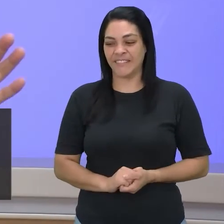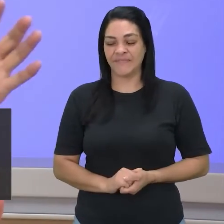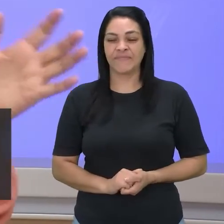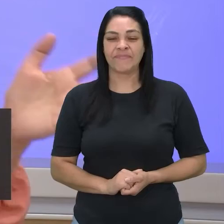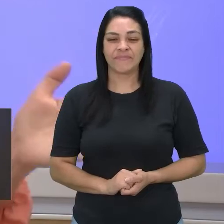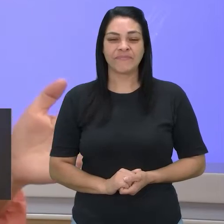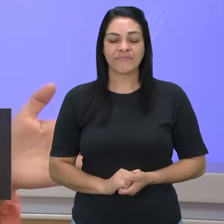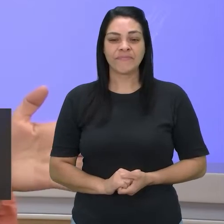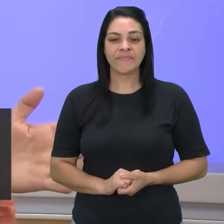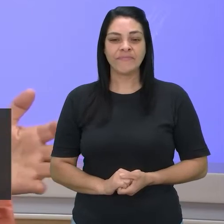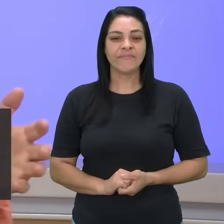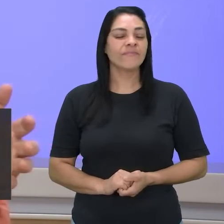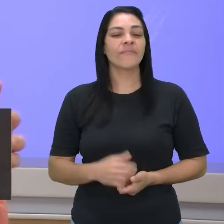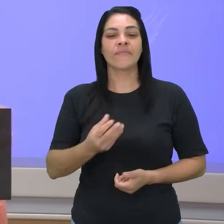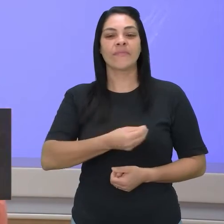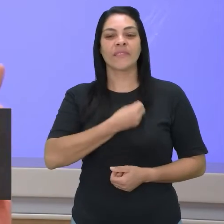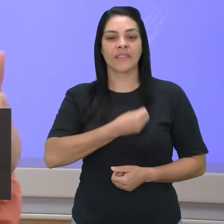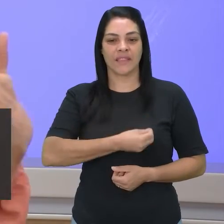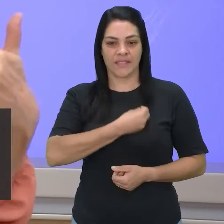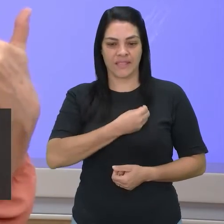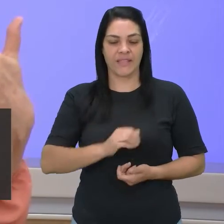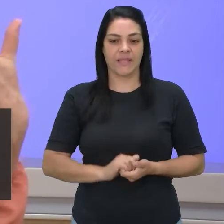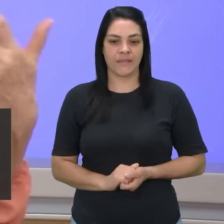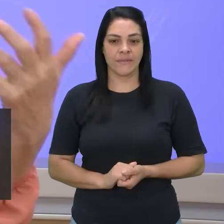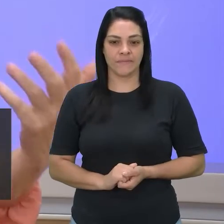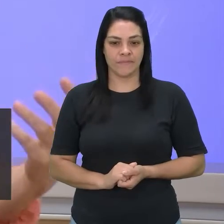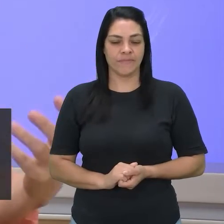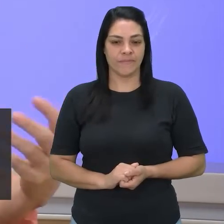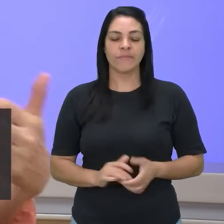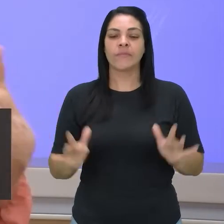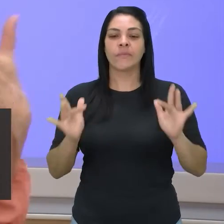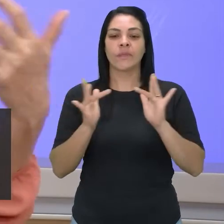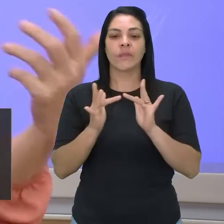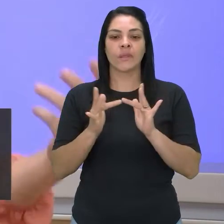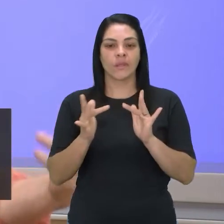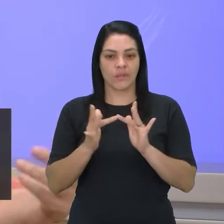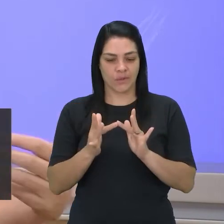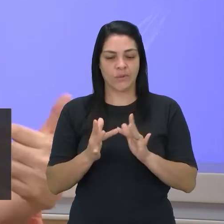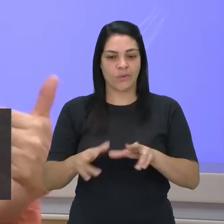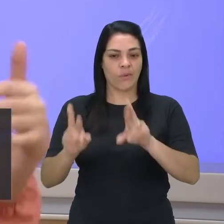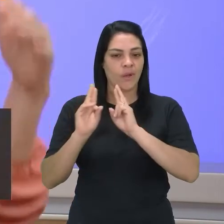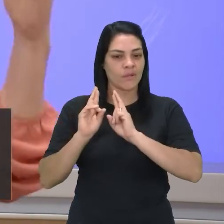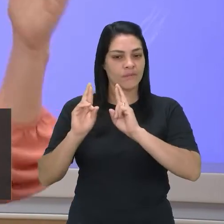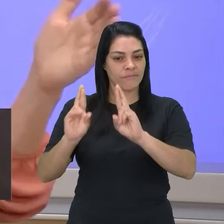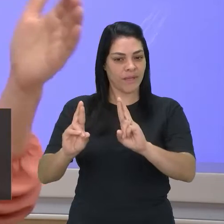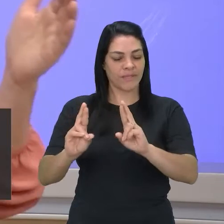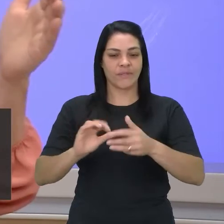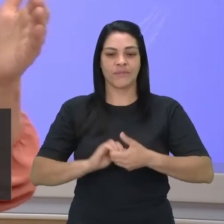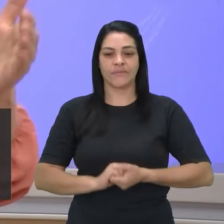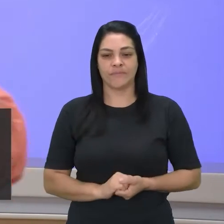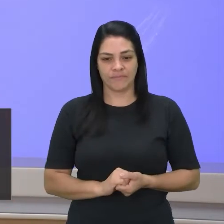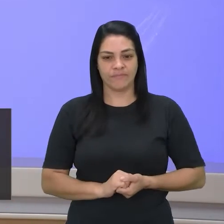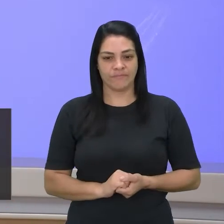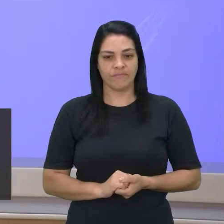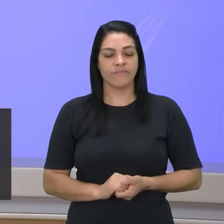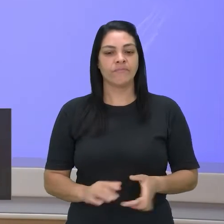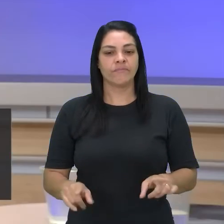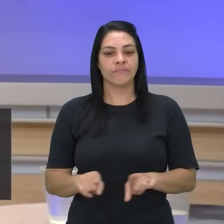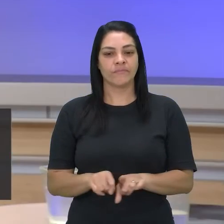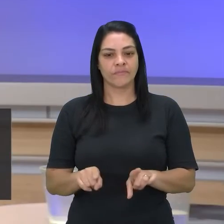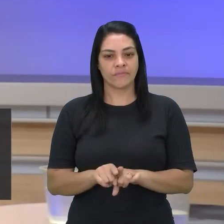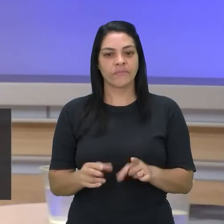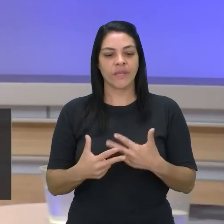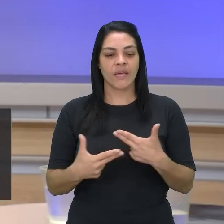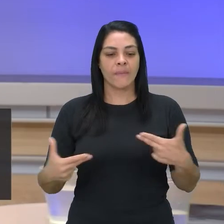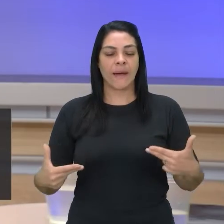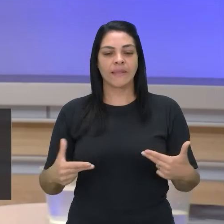preciso trazer a ele a vivência, o contato, o respeito, de determinadas fases, até